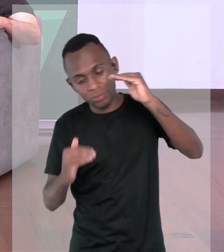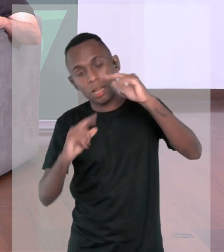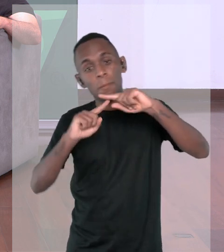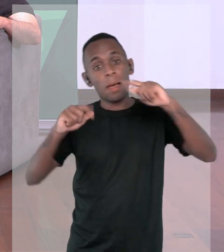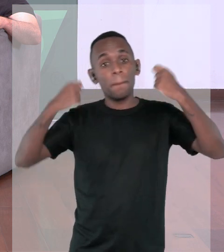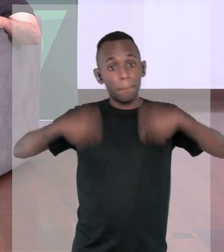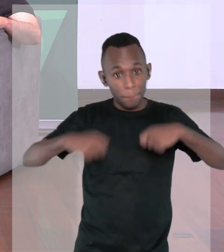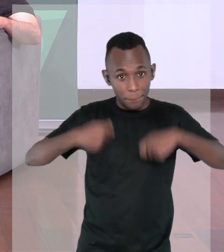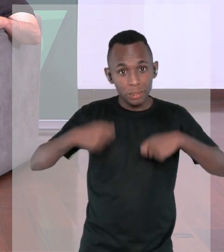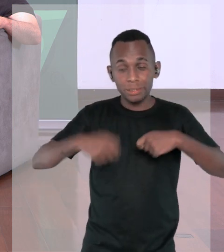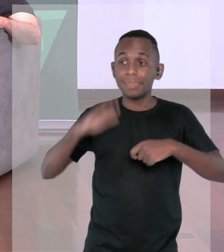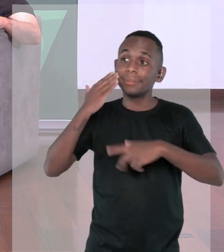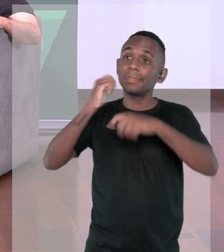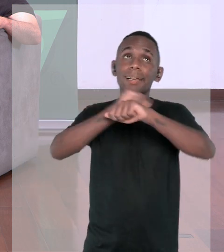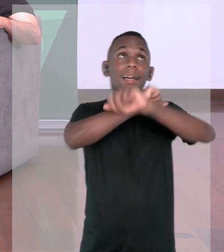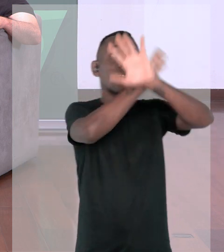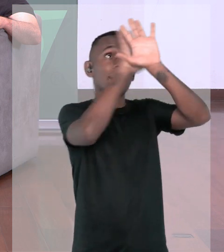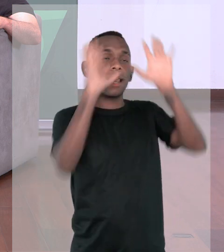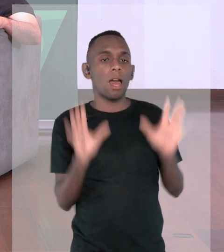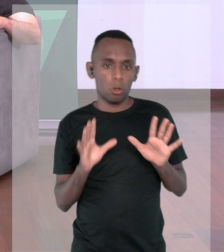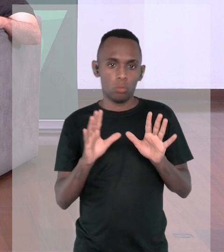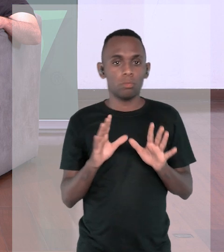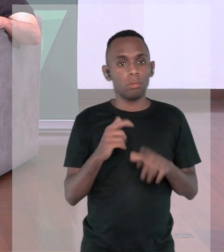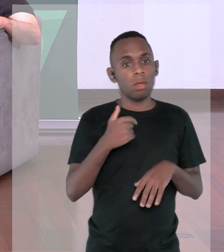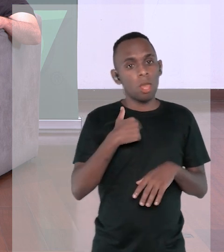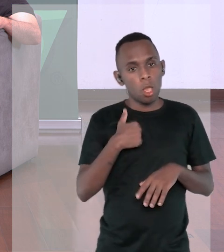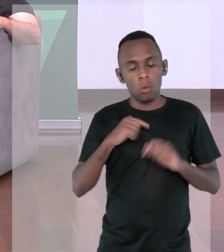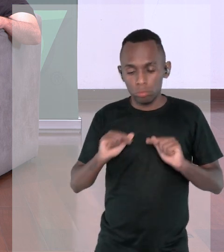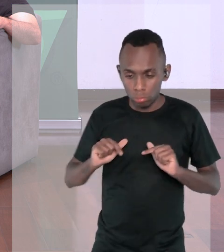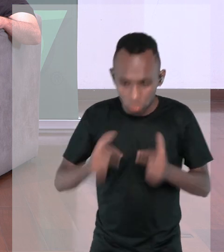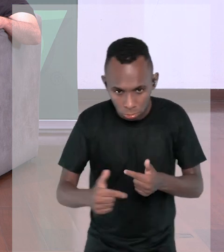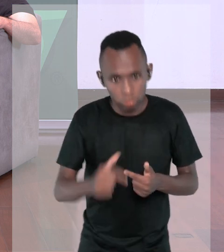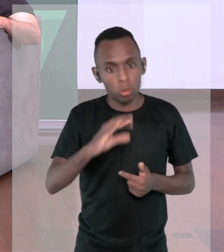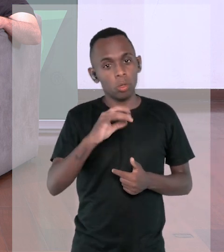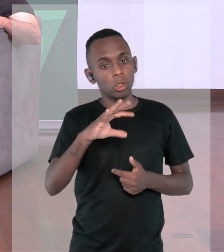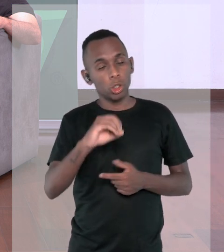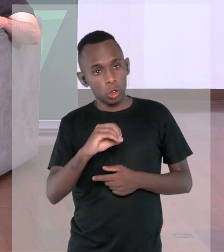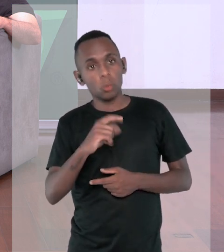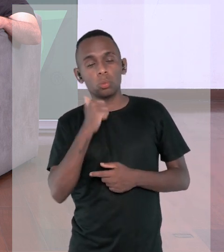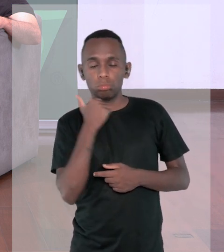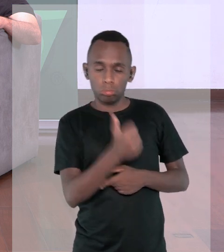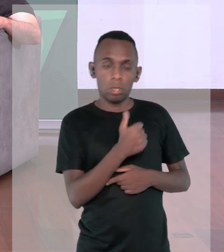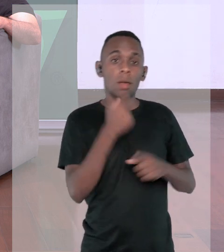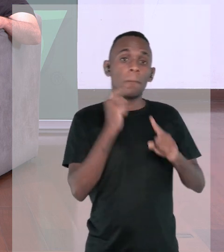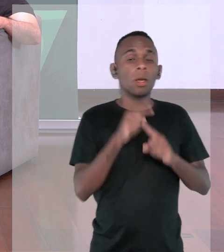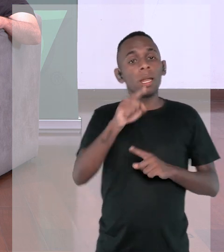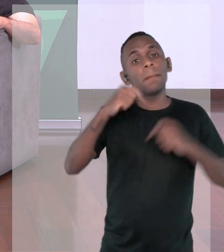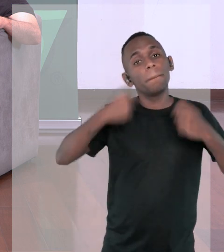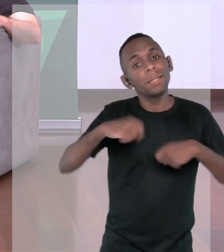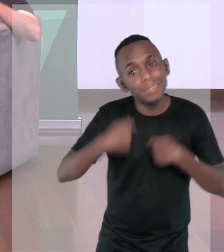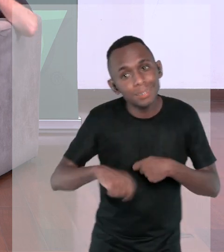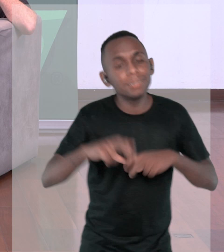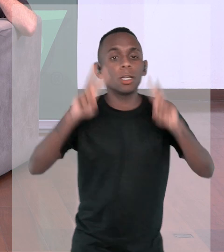elas precisam descer com entendimento. Eu vou me dedicar ao Chico, porque o Chico precisa